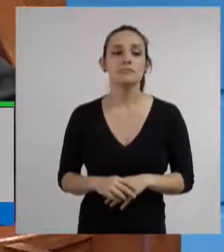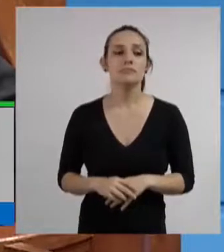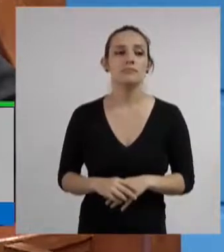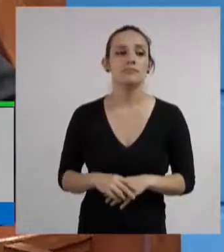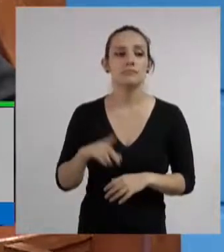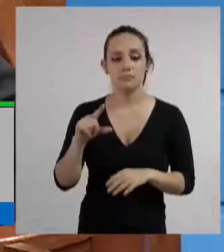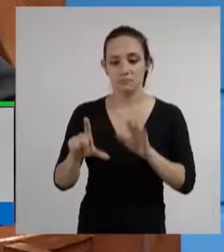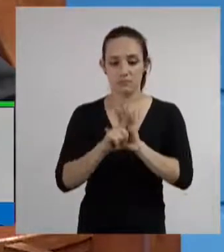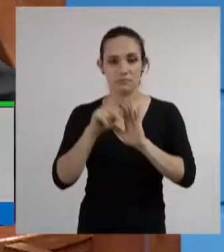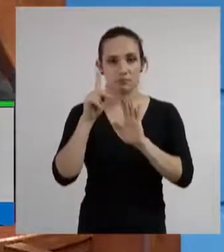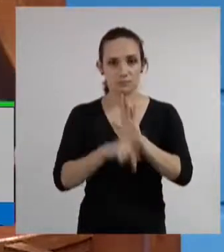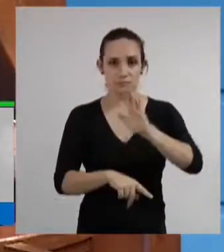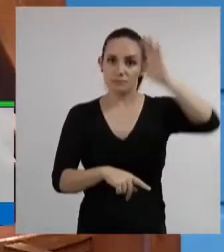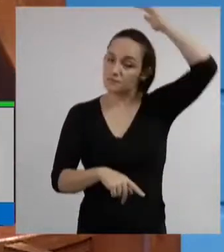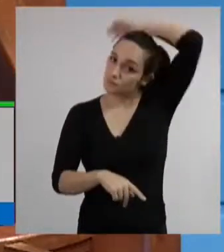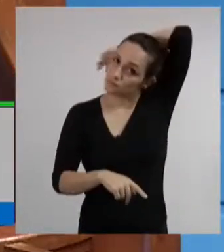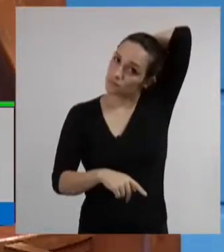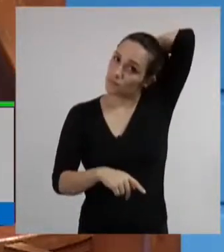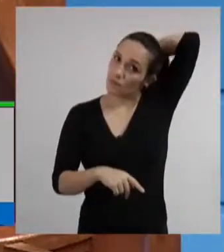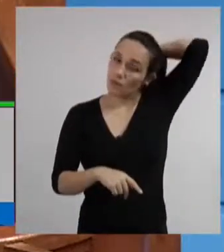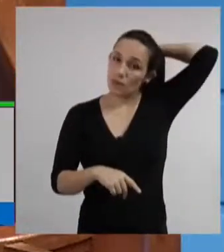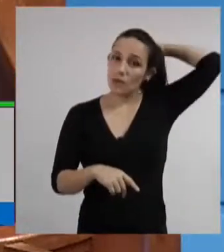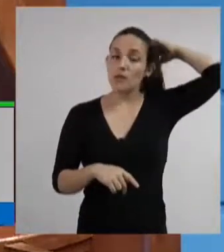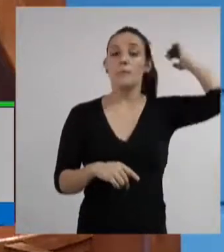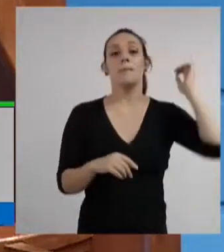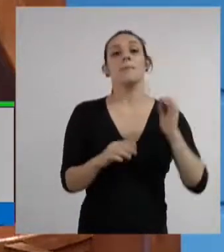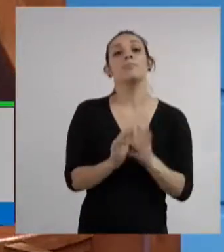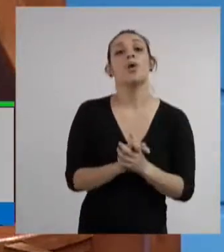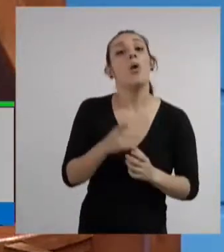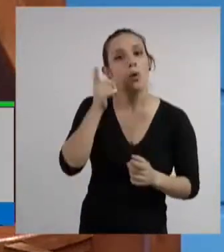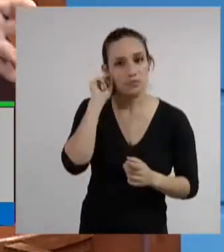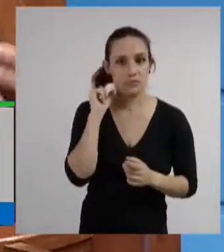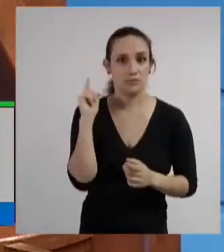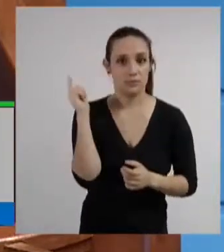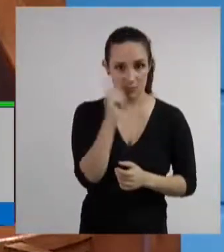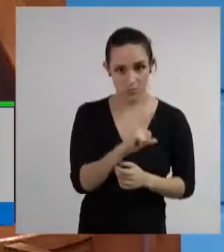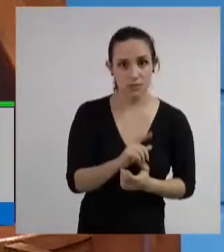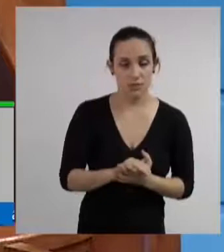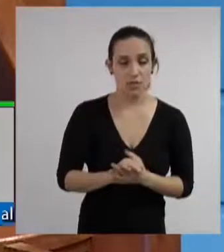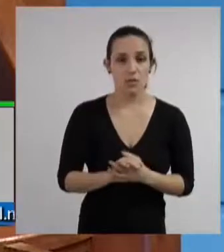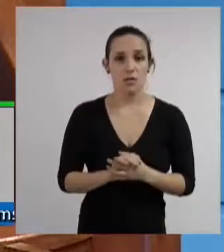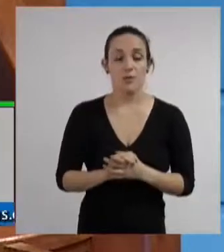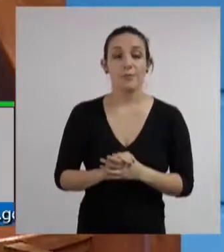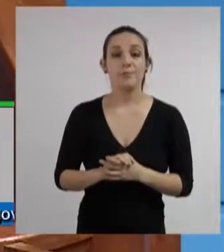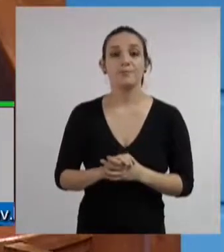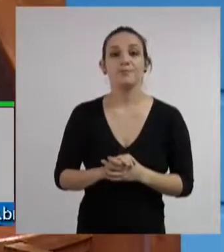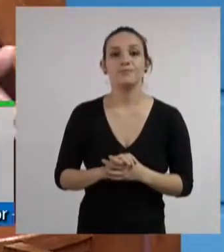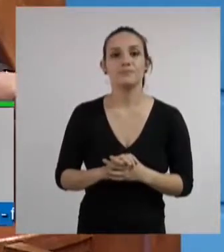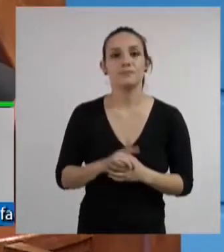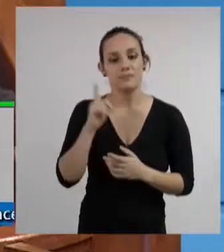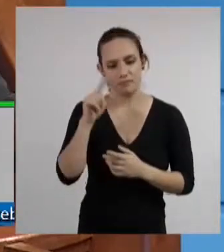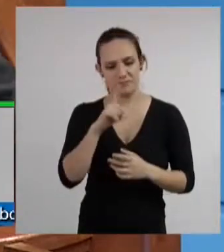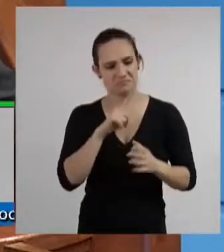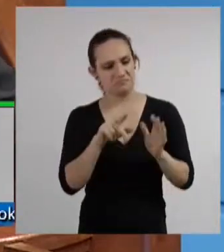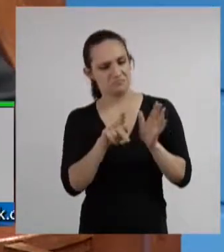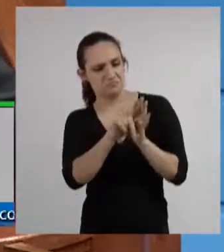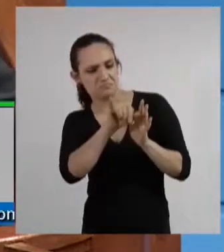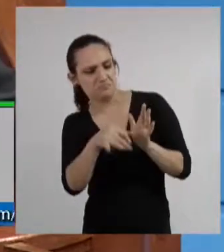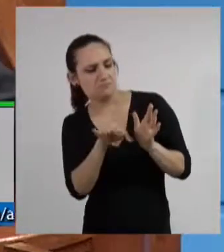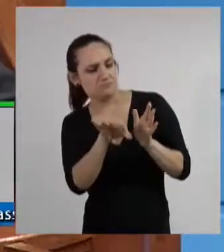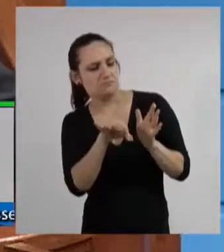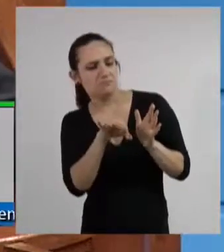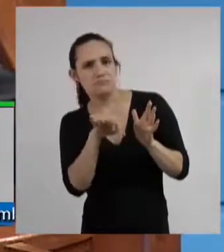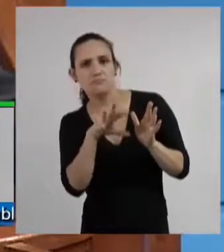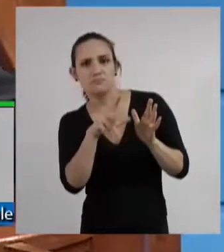esse projeto que está colocado ontem, que nós aprovamos, que vai dar a possibilidade de fazer o plano, o plano